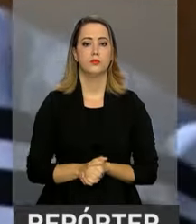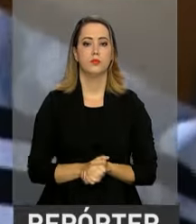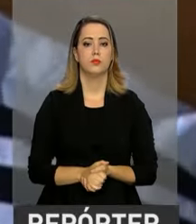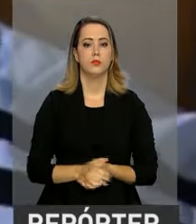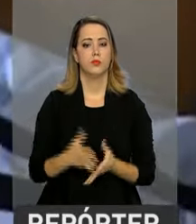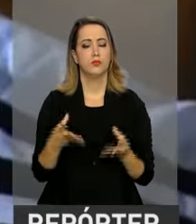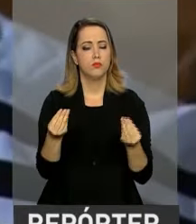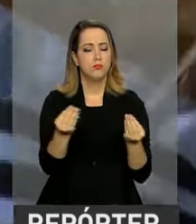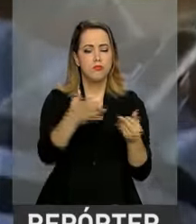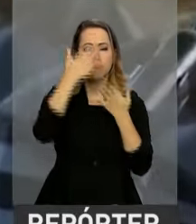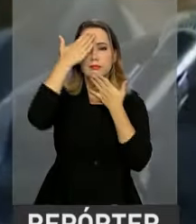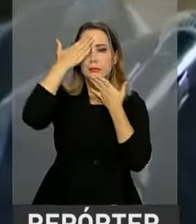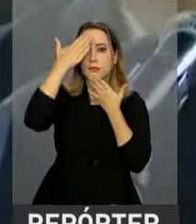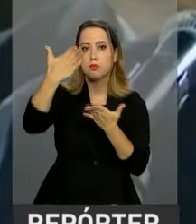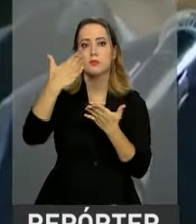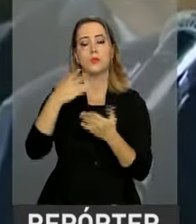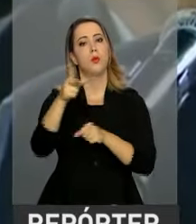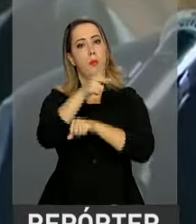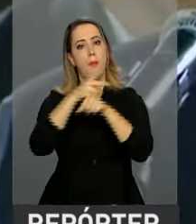Muchas gracias, Colômbia.